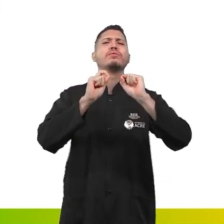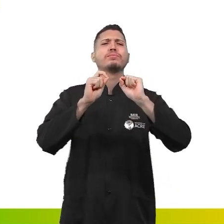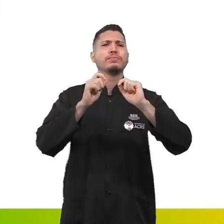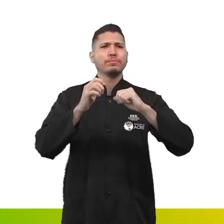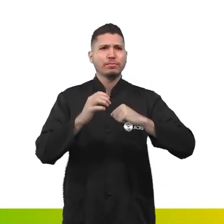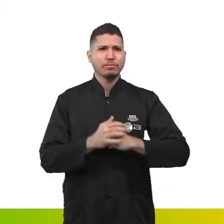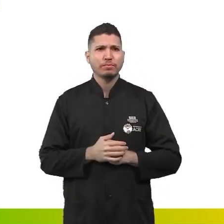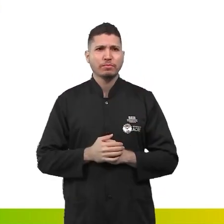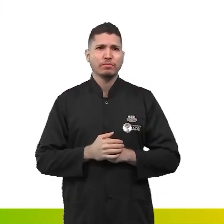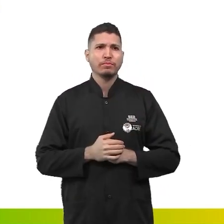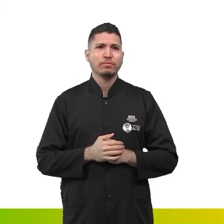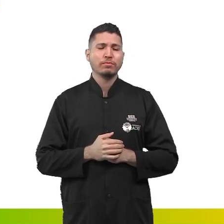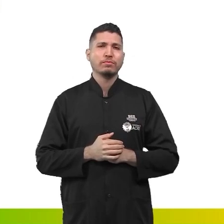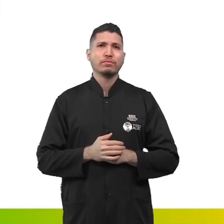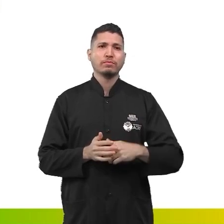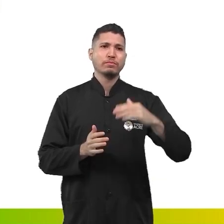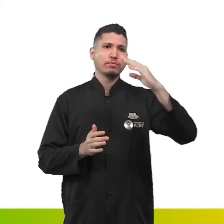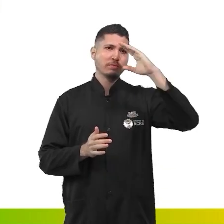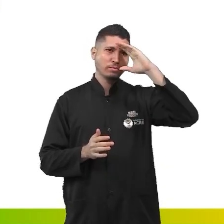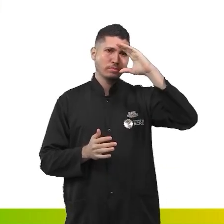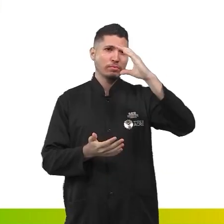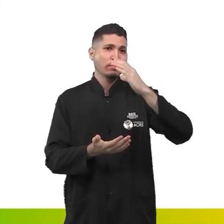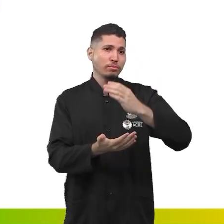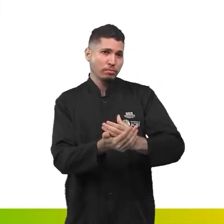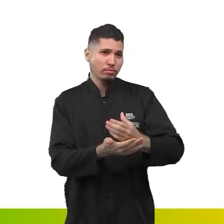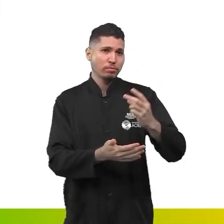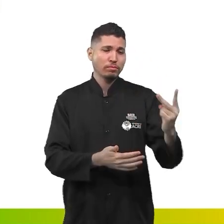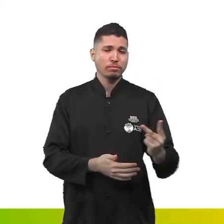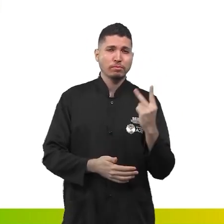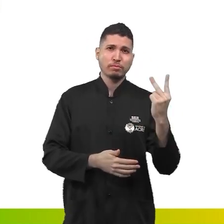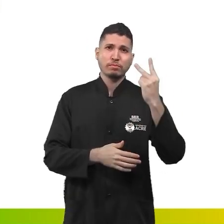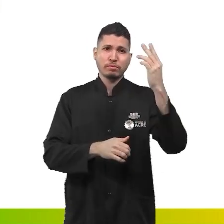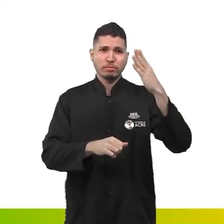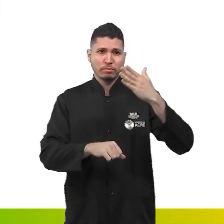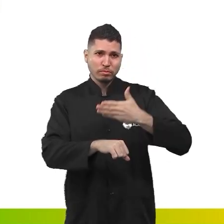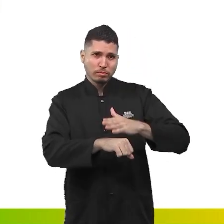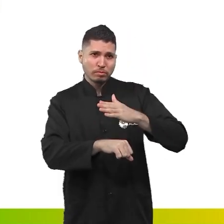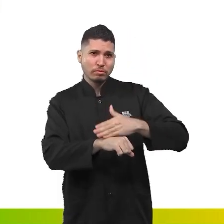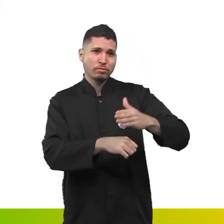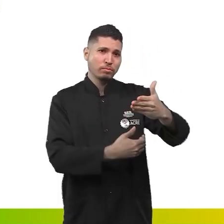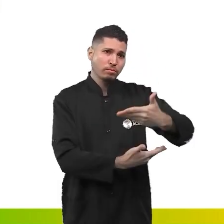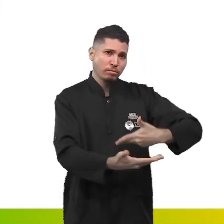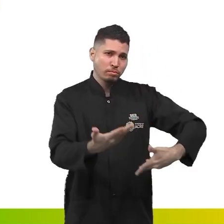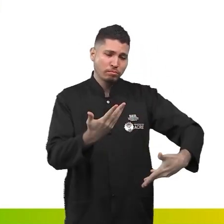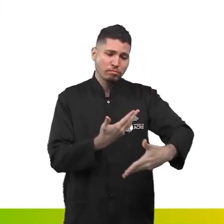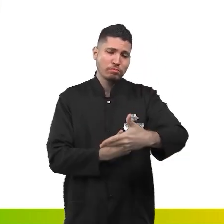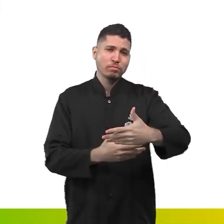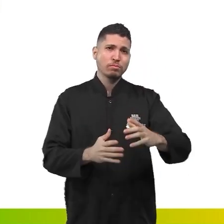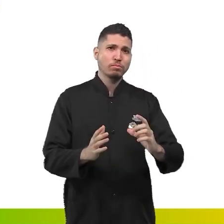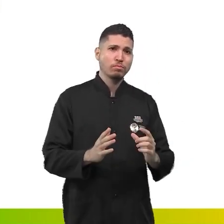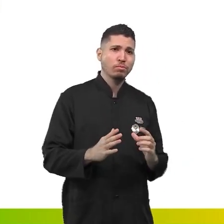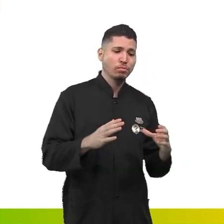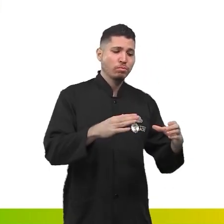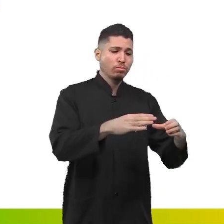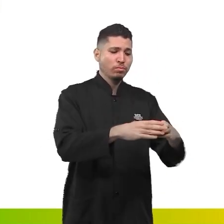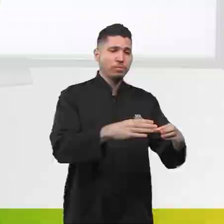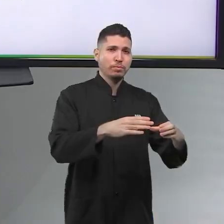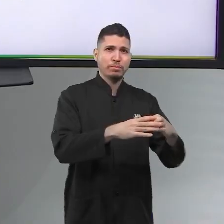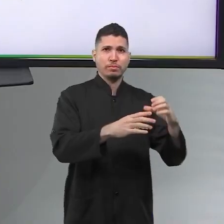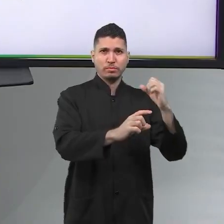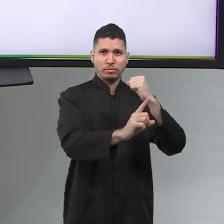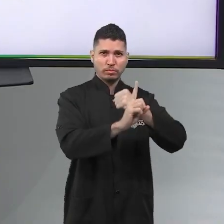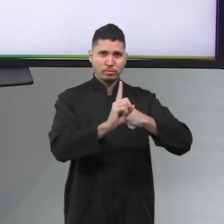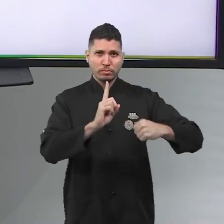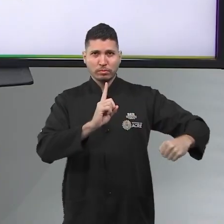de símbolos, crenças, valores e práticas compartilhadas por um grupo social. Ou